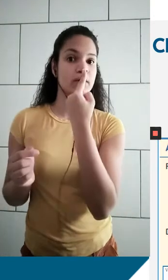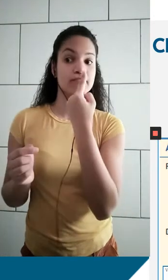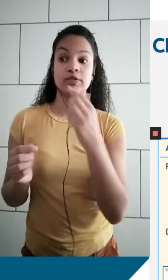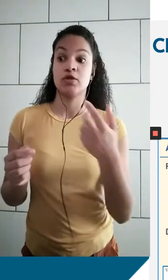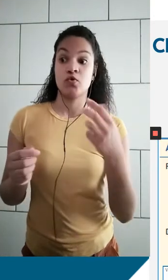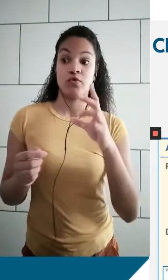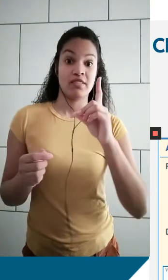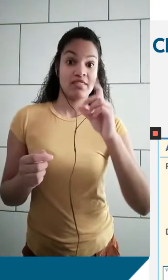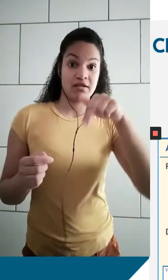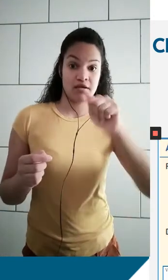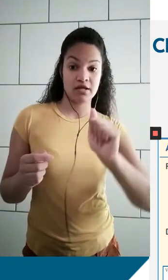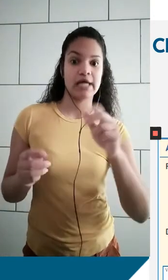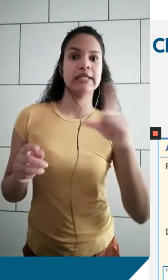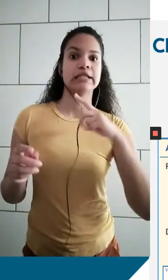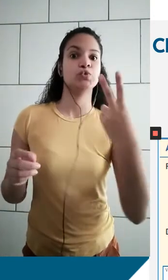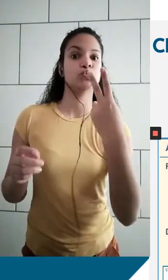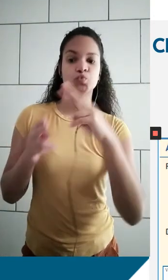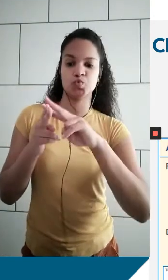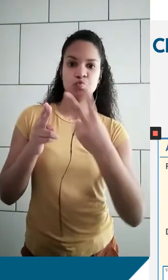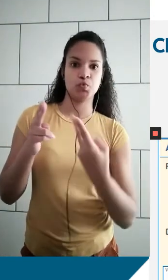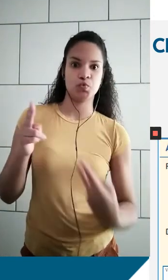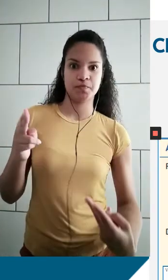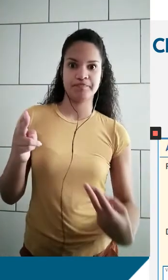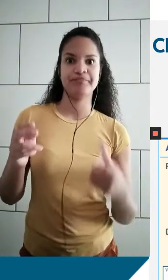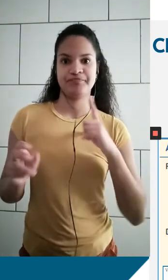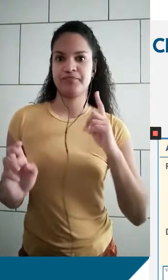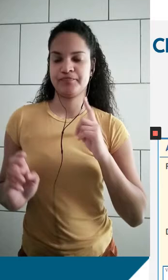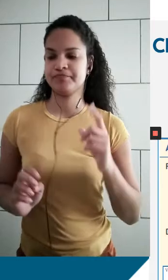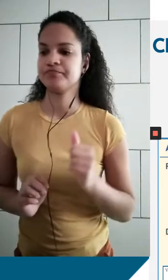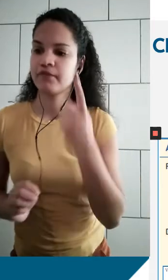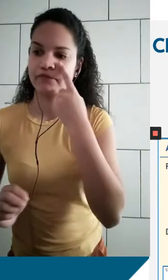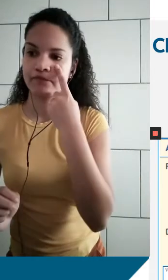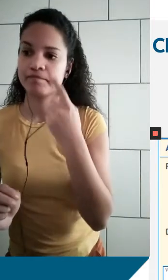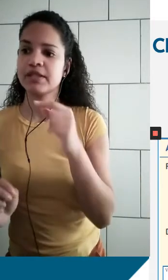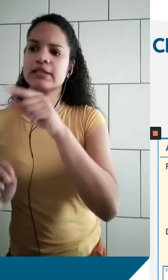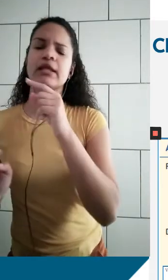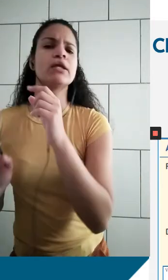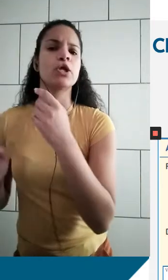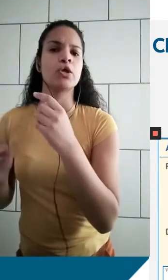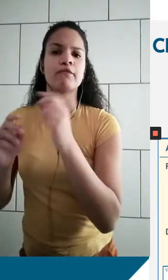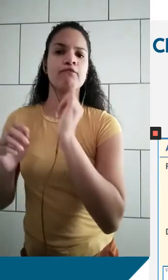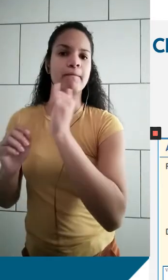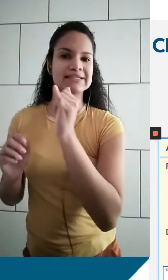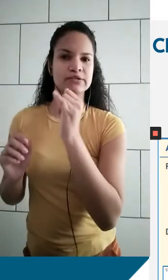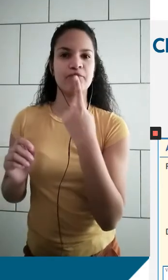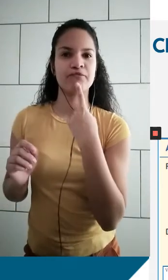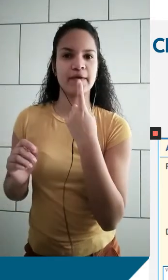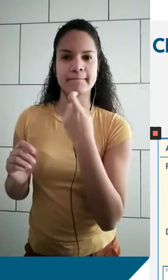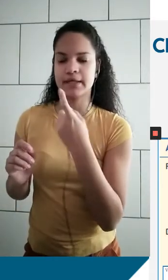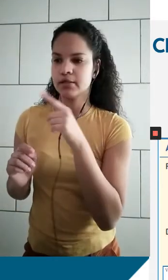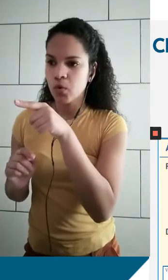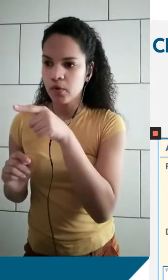todo nucleotídeo ele tem, como está sendo apresentado nessa imagem, está sendo destacado aí em vermelho,